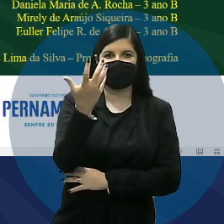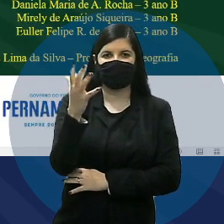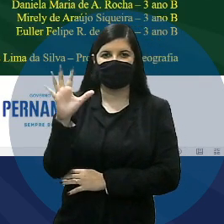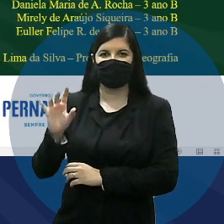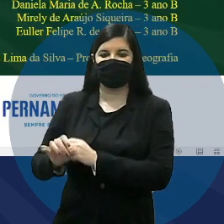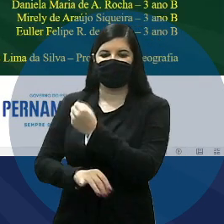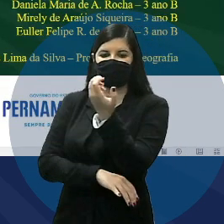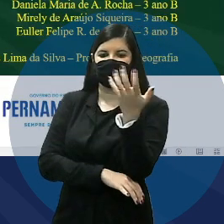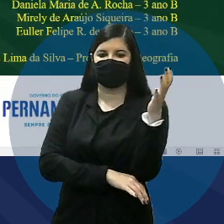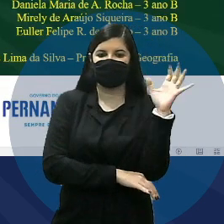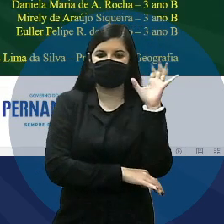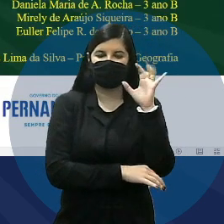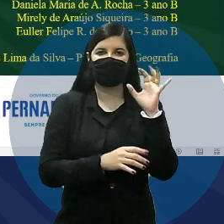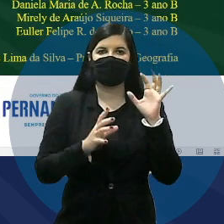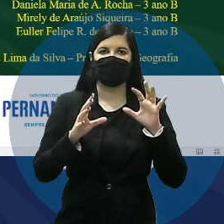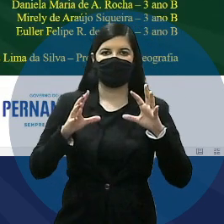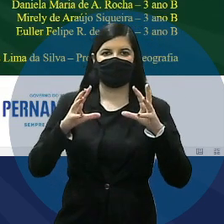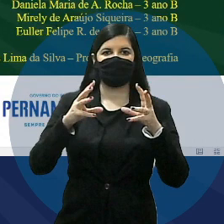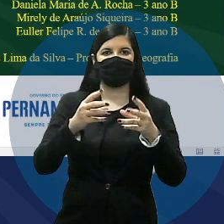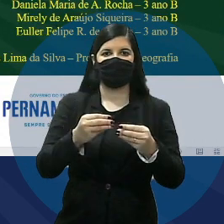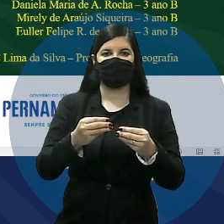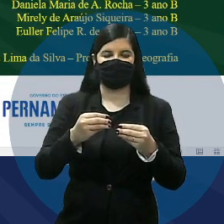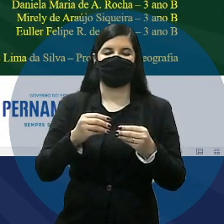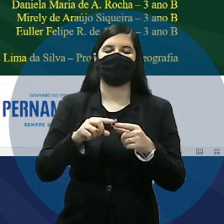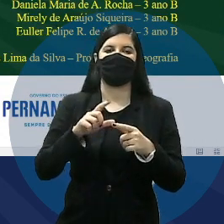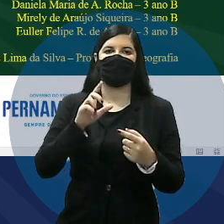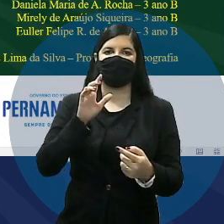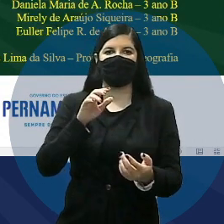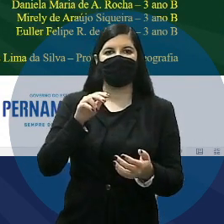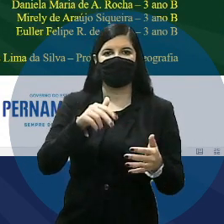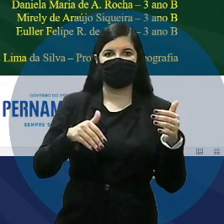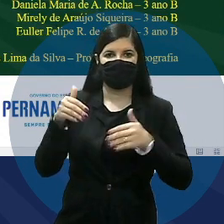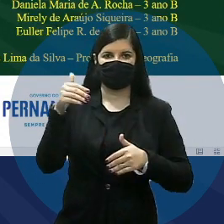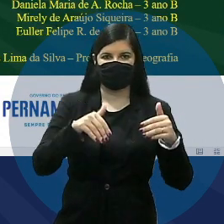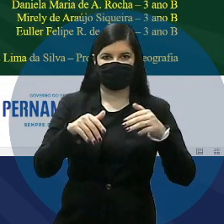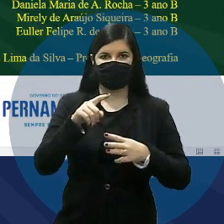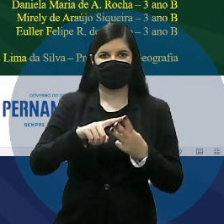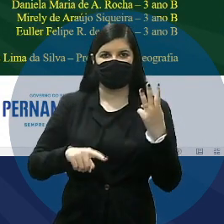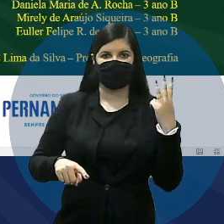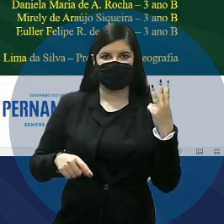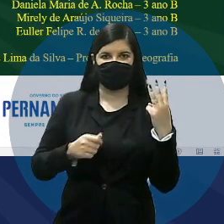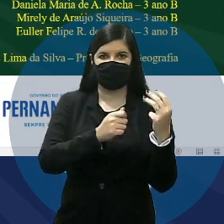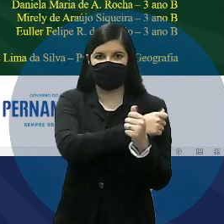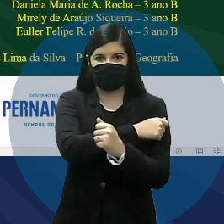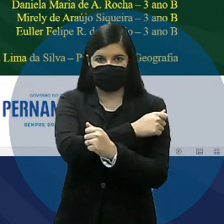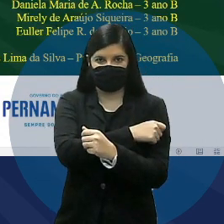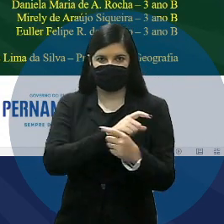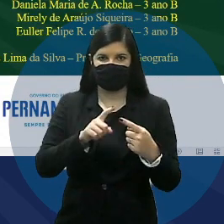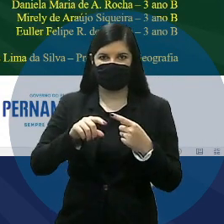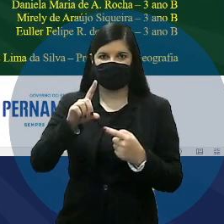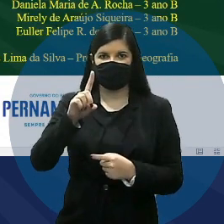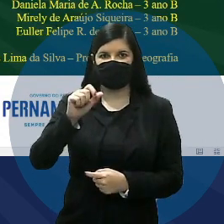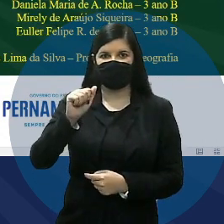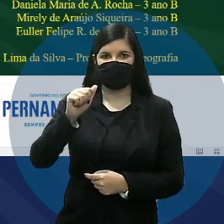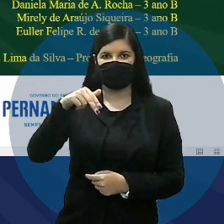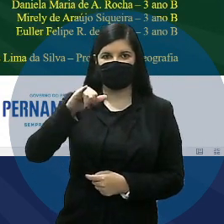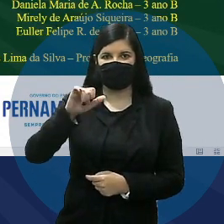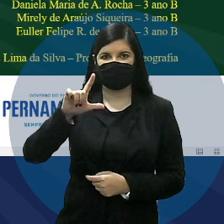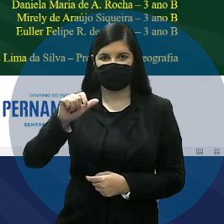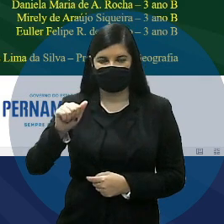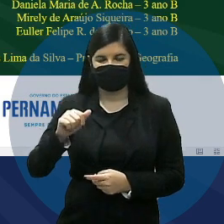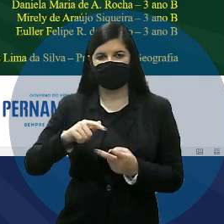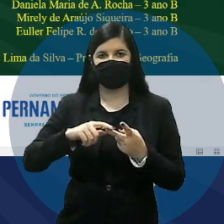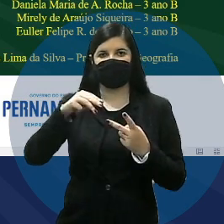que teve a participação de 3 estudantes, da Daniela, da Mirelle e do Euler Felipe,